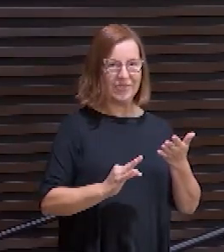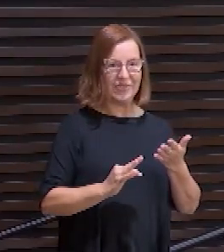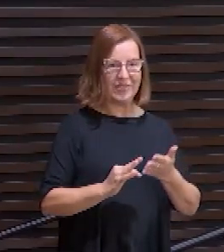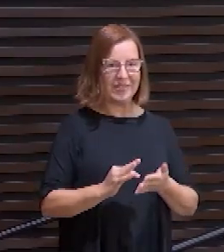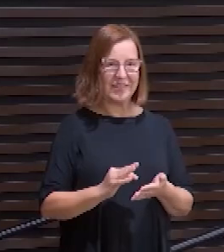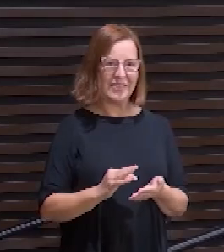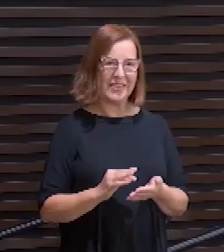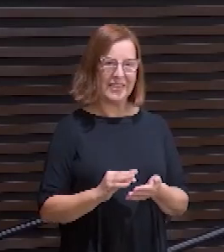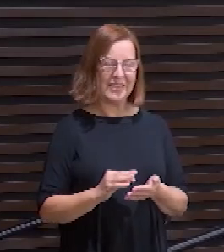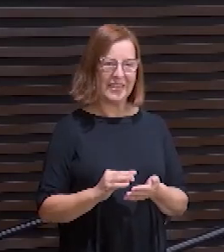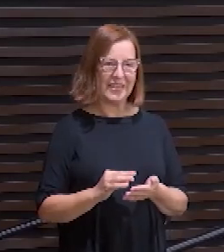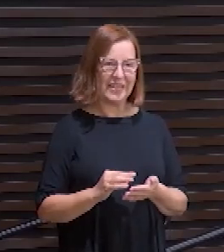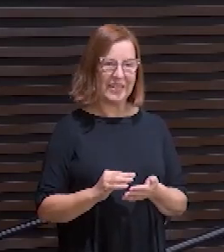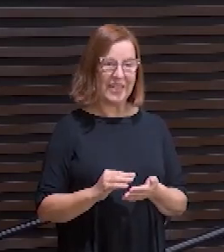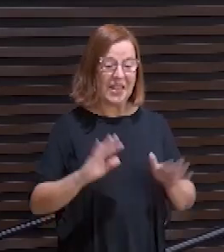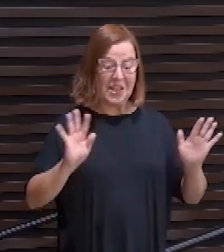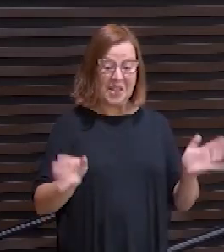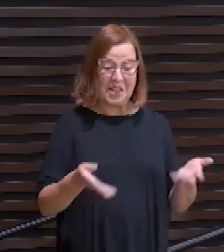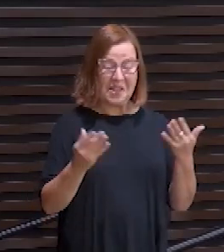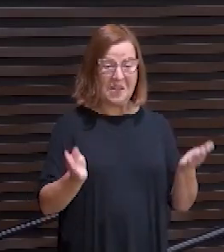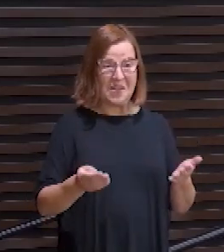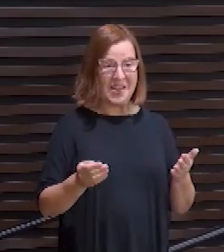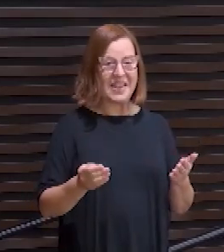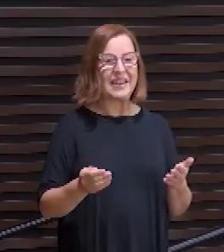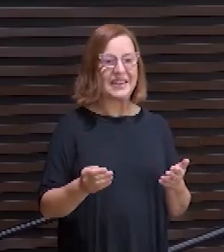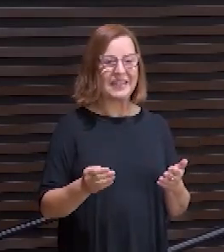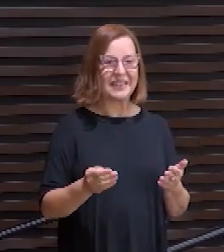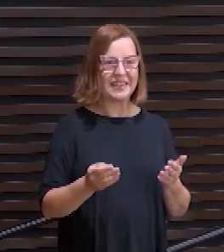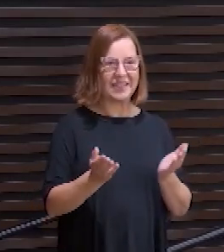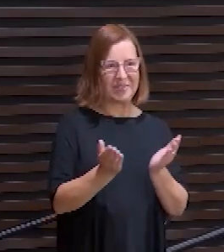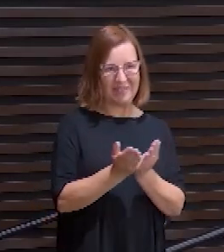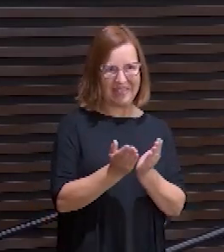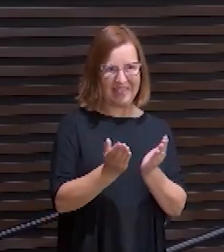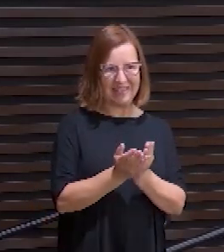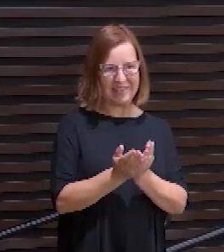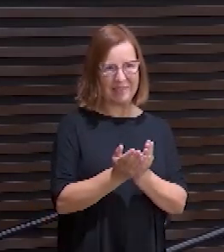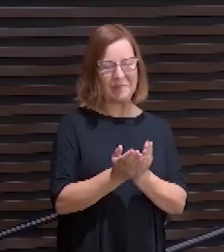senão encorajar a igreja.